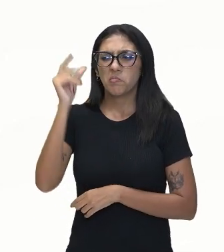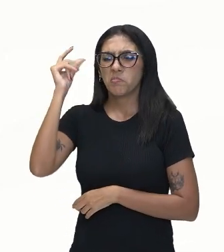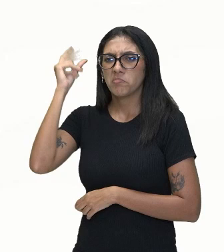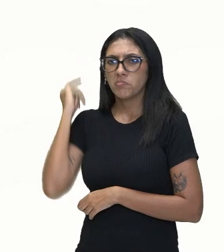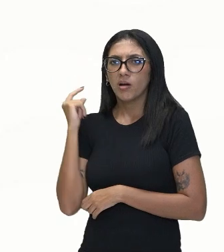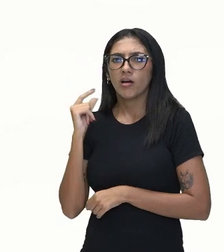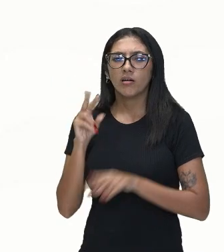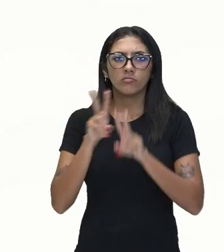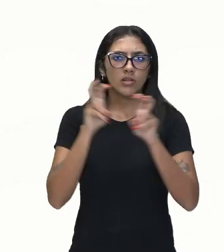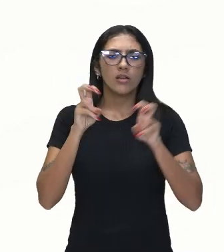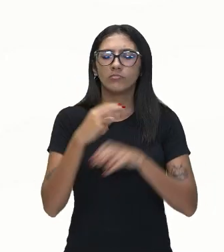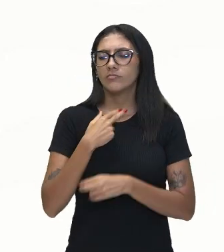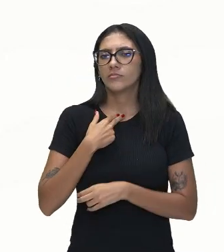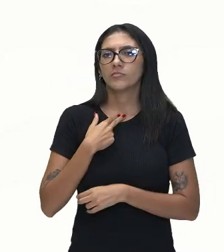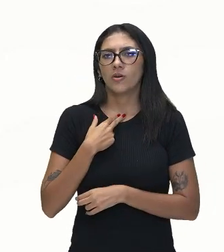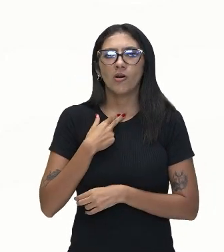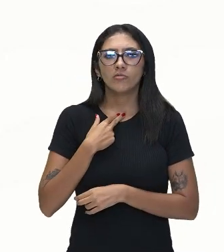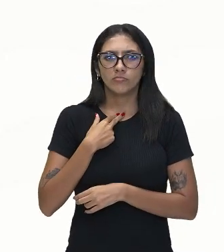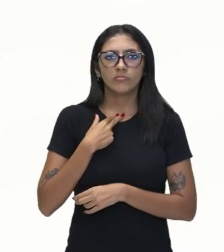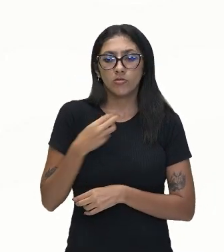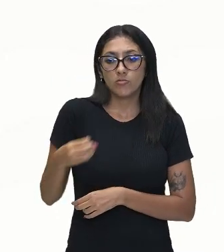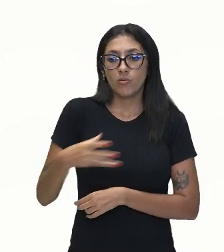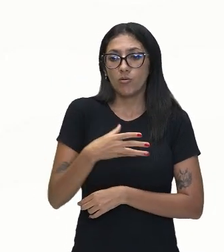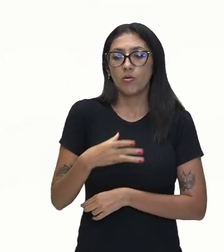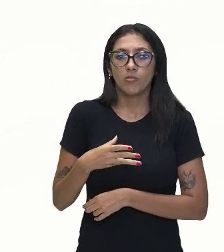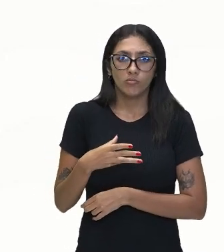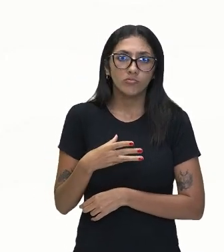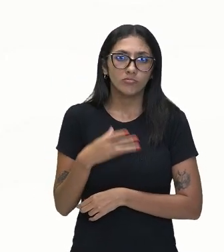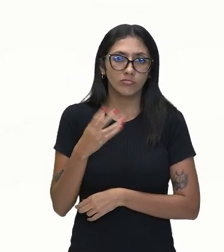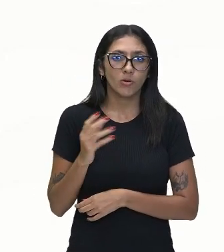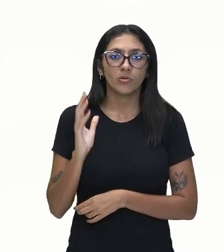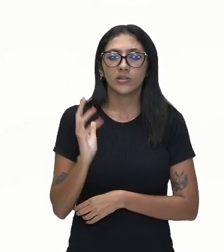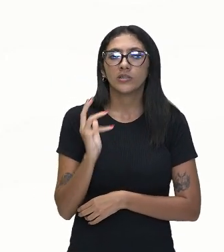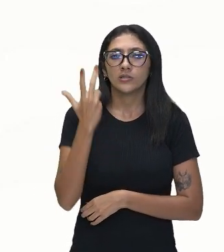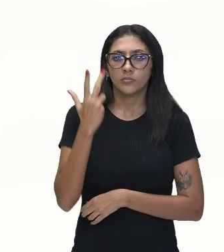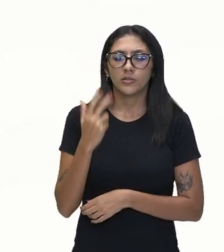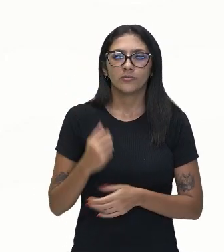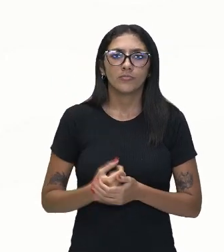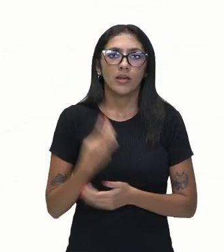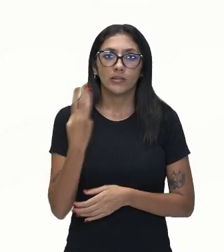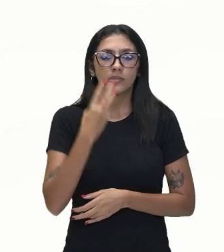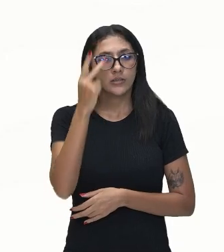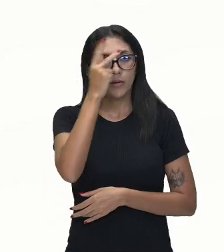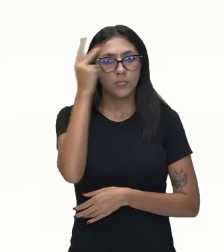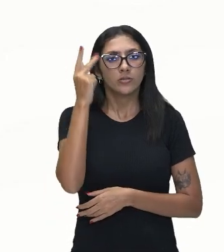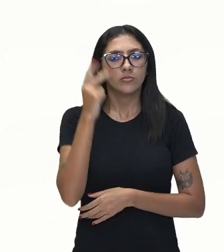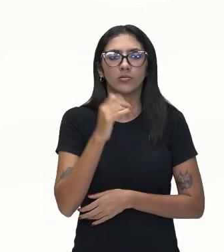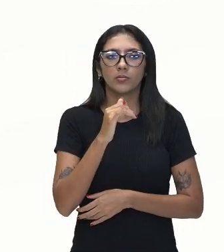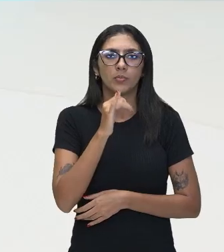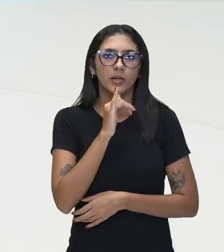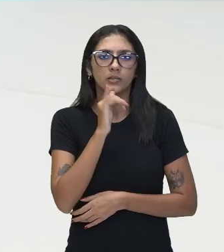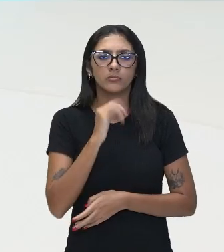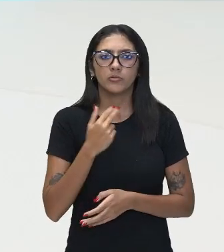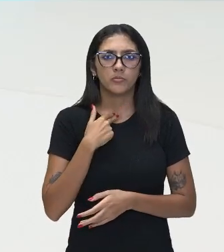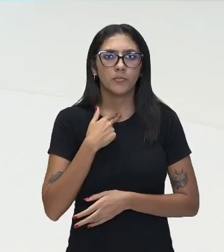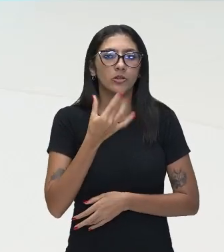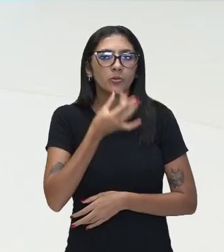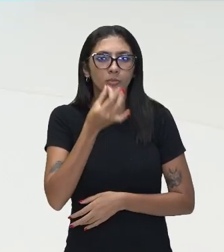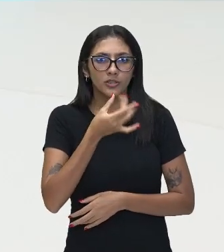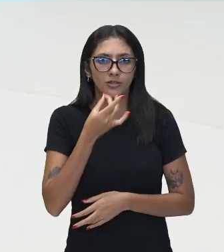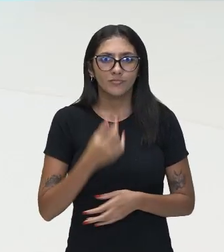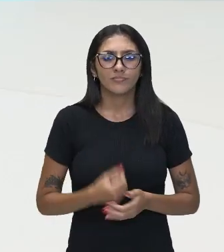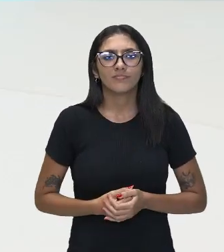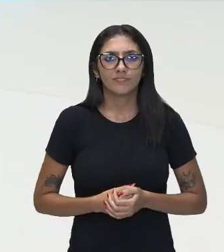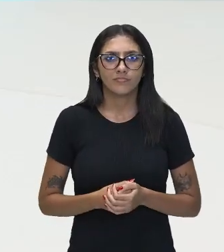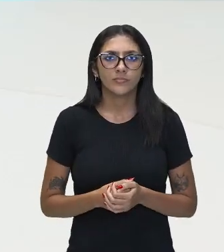fatos antigos, tem de ser fatos atuais e tem que ser em terceira pessoa porque não pode se posicionar. Fique atento ao assistir